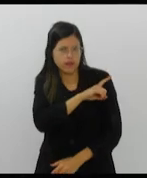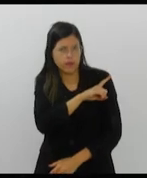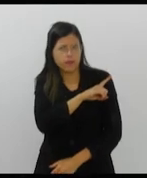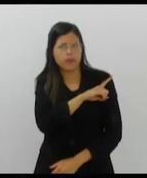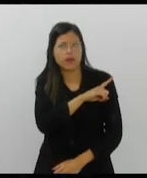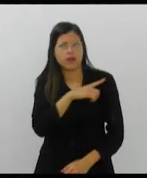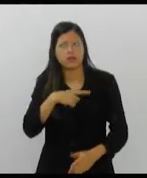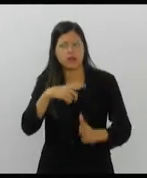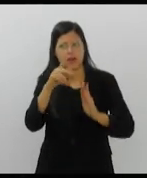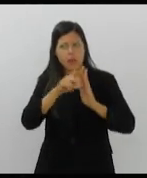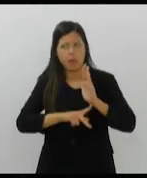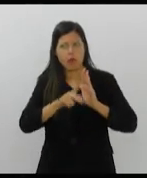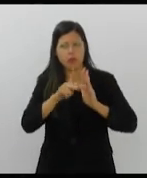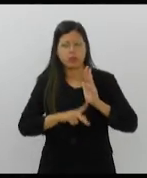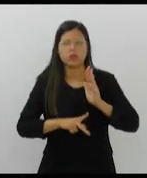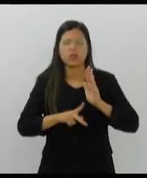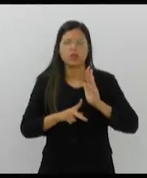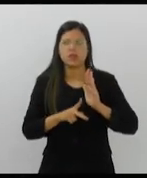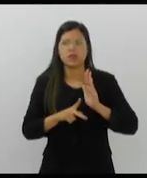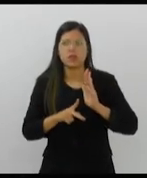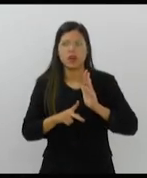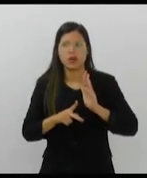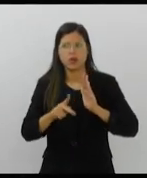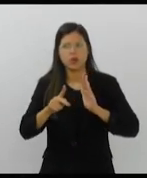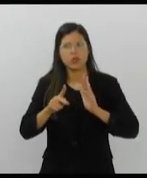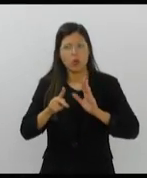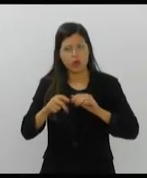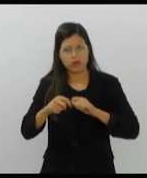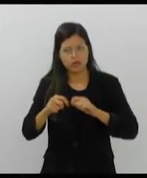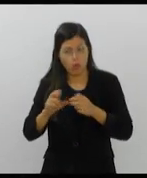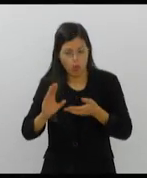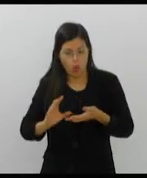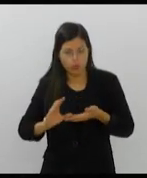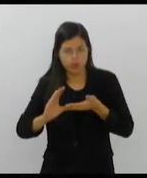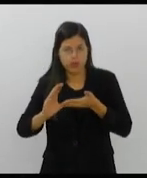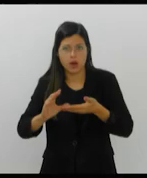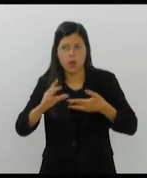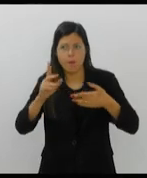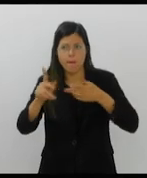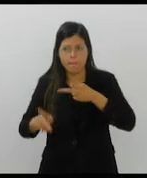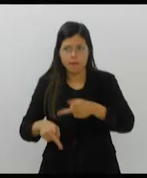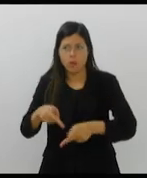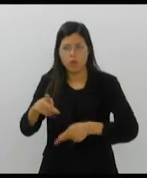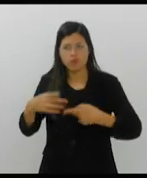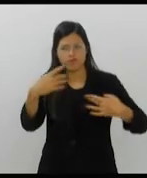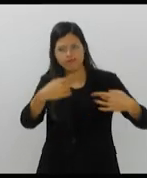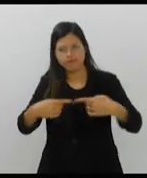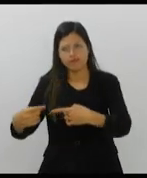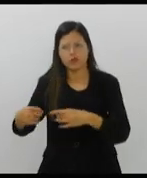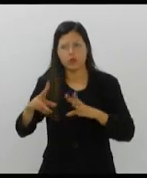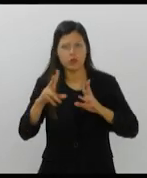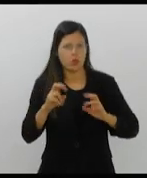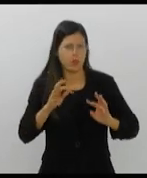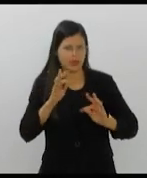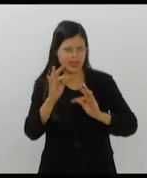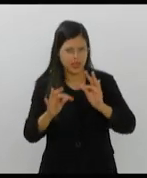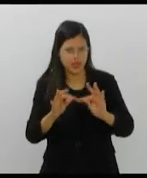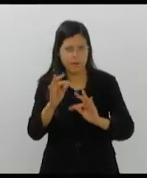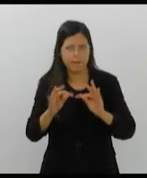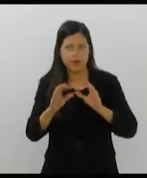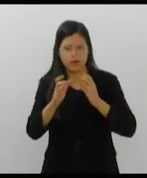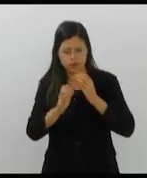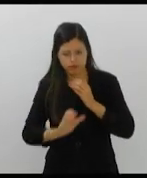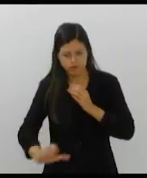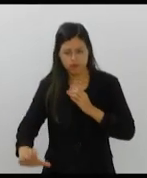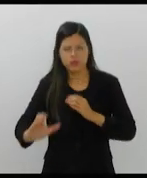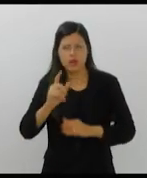que estabelece o conselho popular para as discussões acerca do tratamento de esgoto e fornecimento